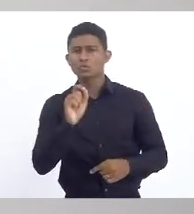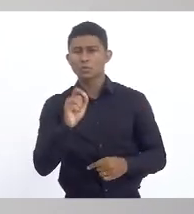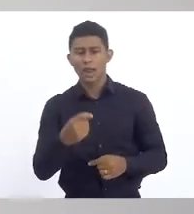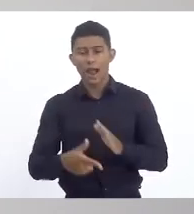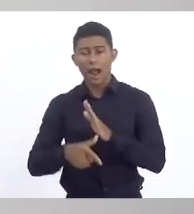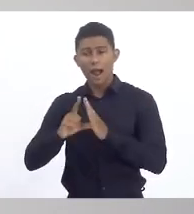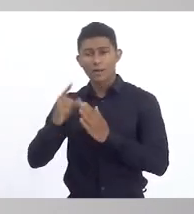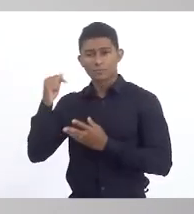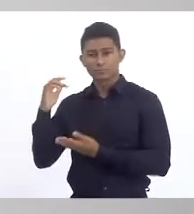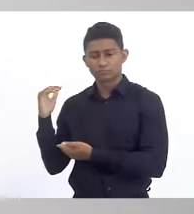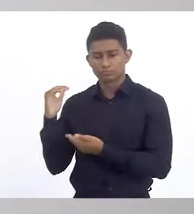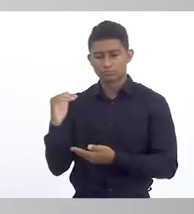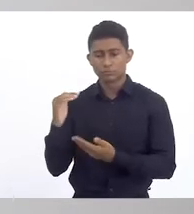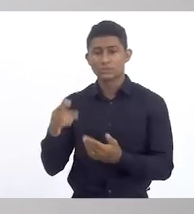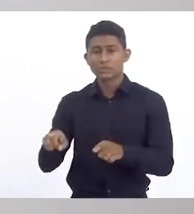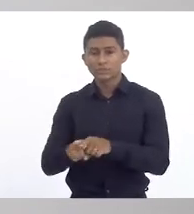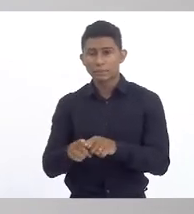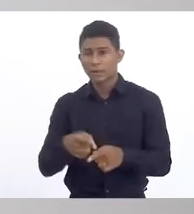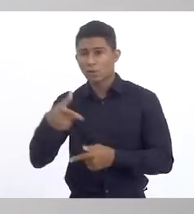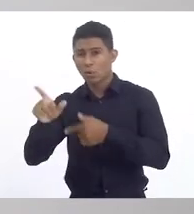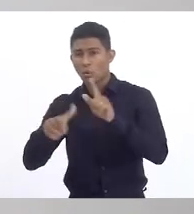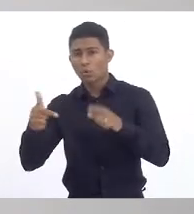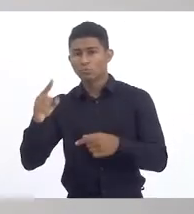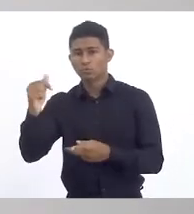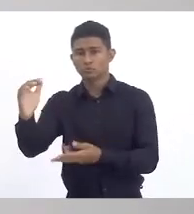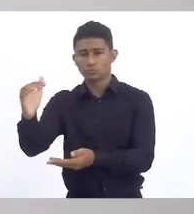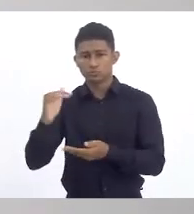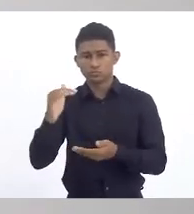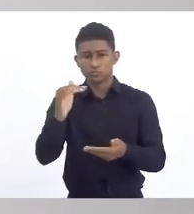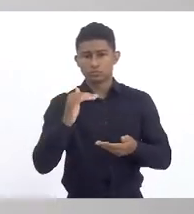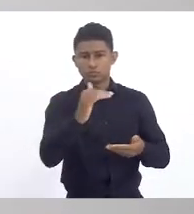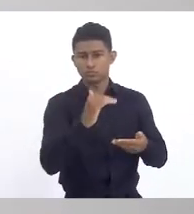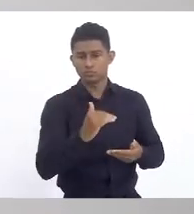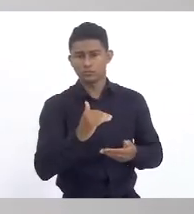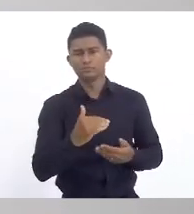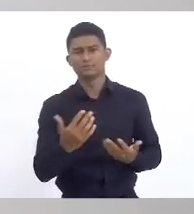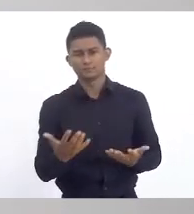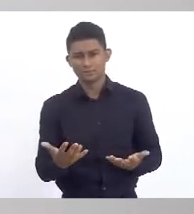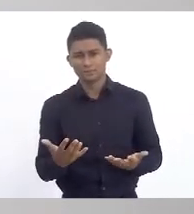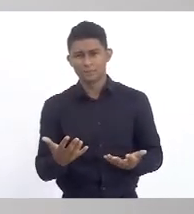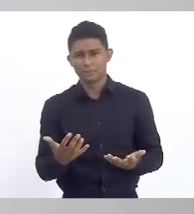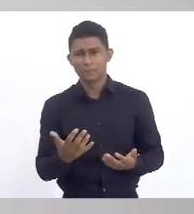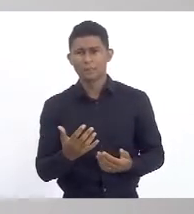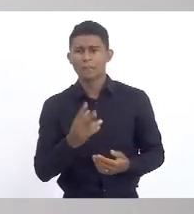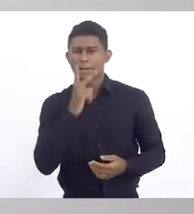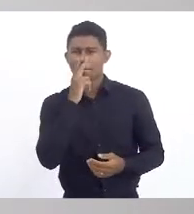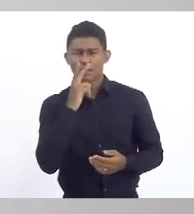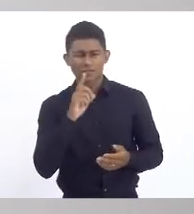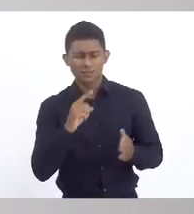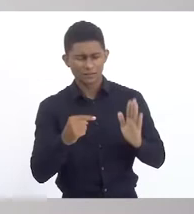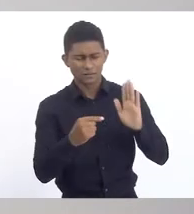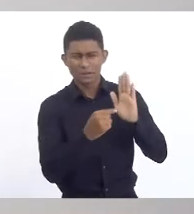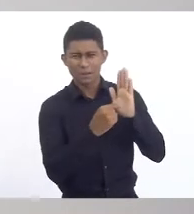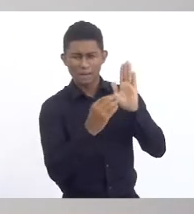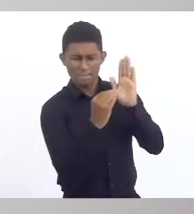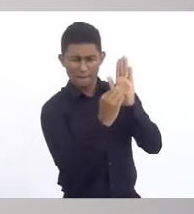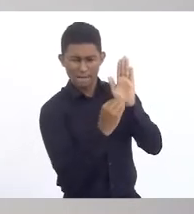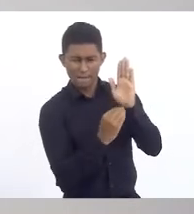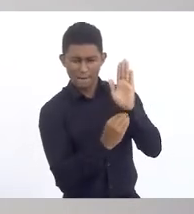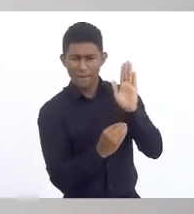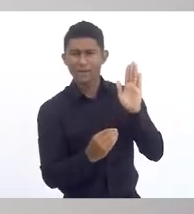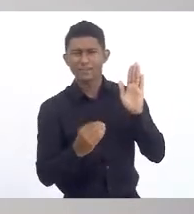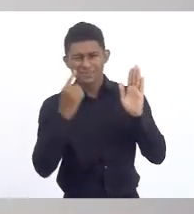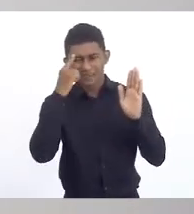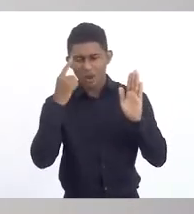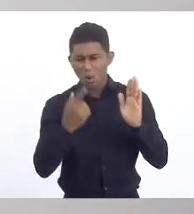o quinto, outras fontes de recursos. Né? Além disso, está pouco preciso, né? O que vem a ser outras fontes de